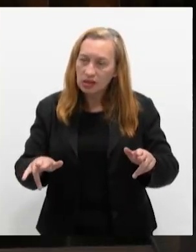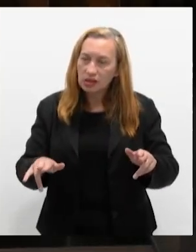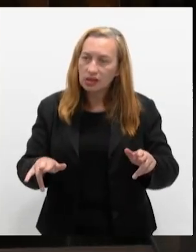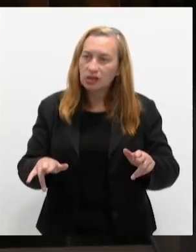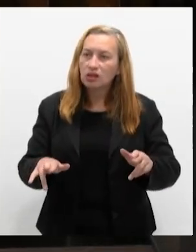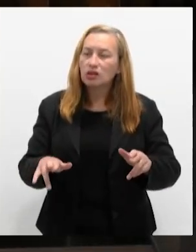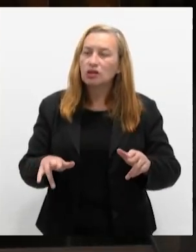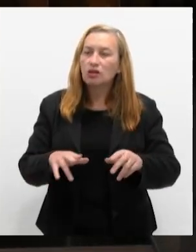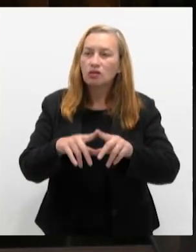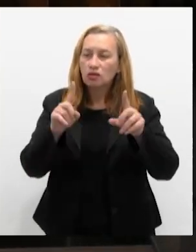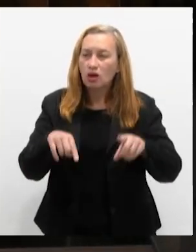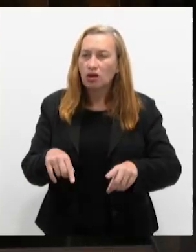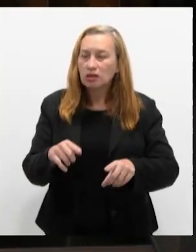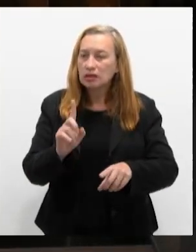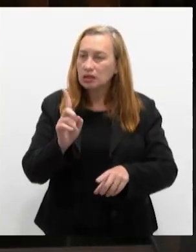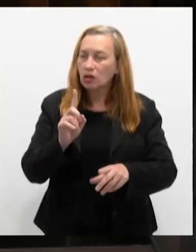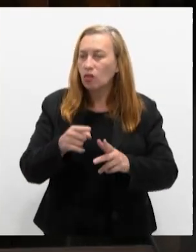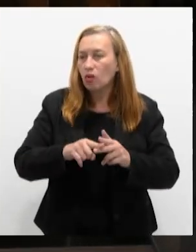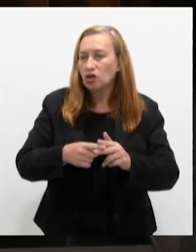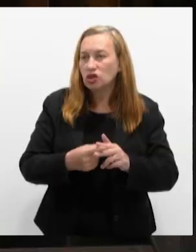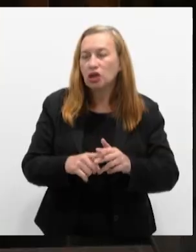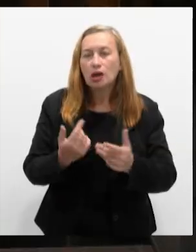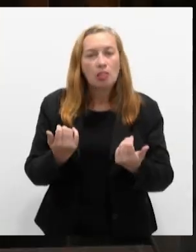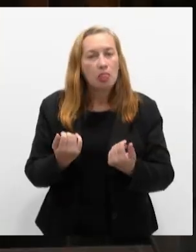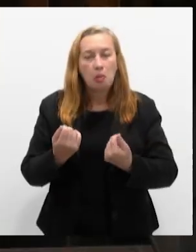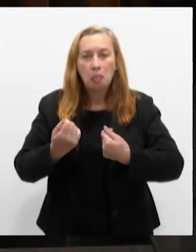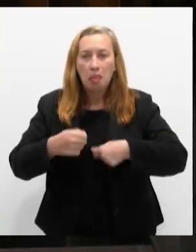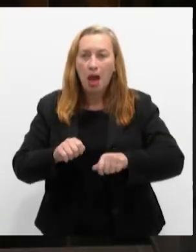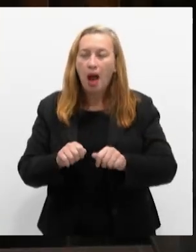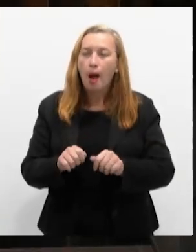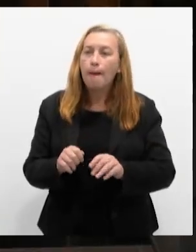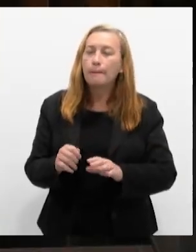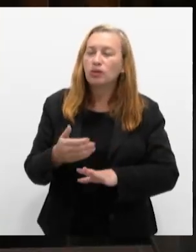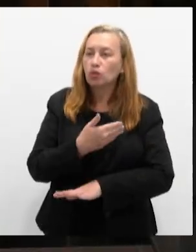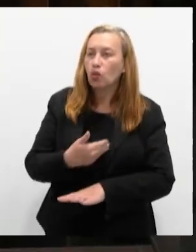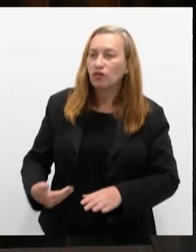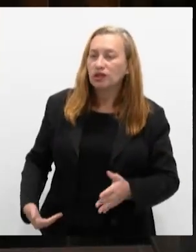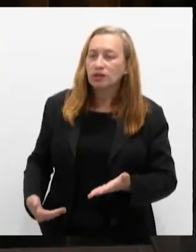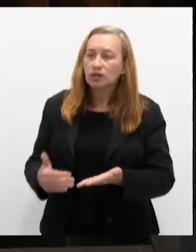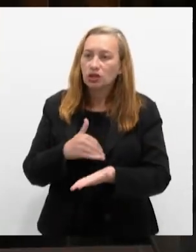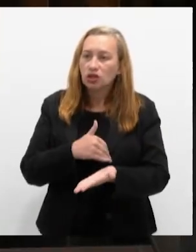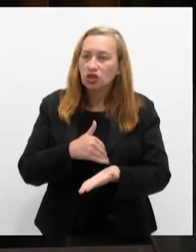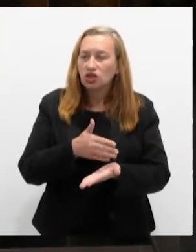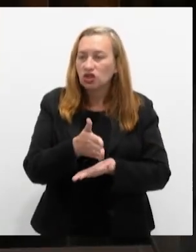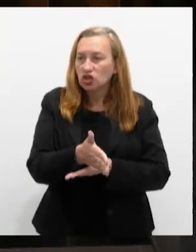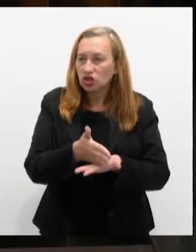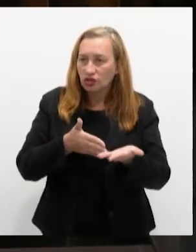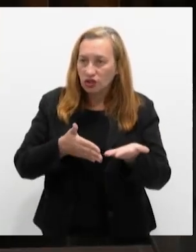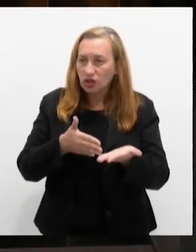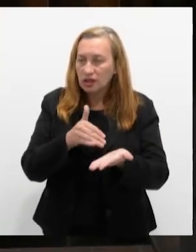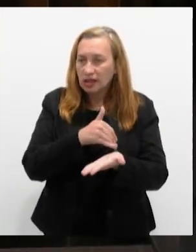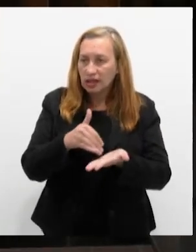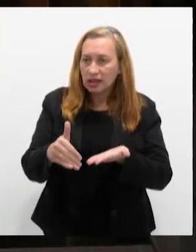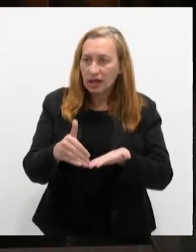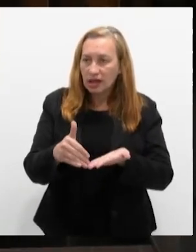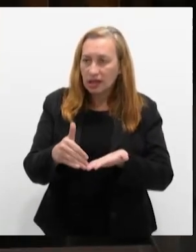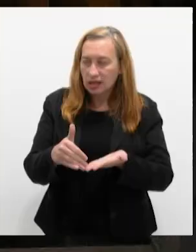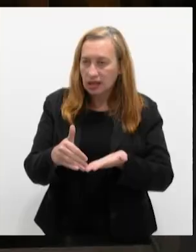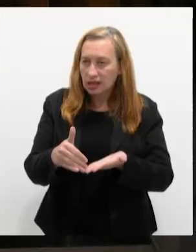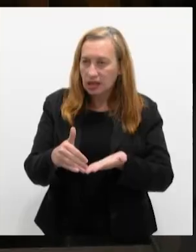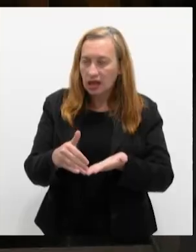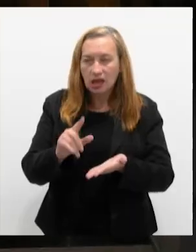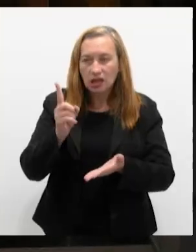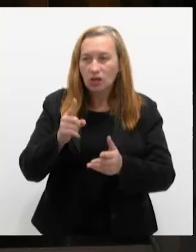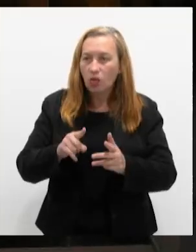essas distorções. Não dá para o governo dividir secretaria para acomodar seus aliados e não